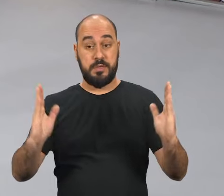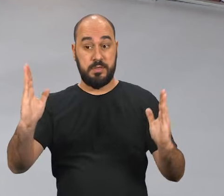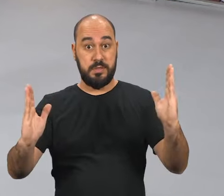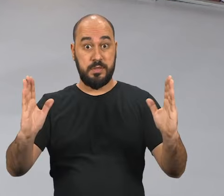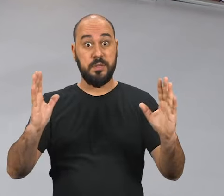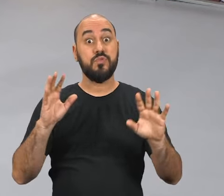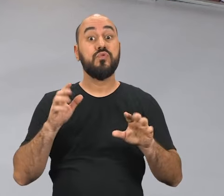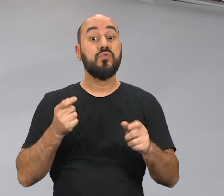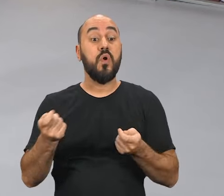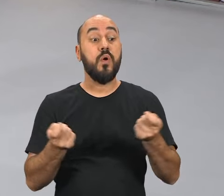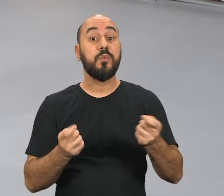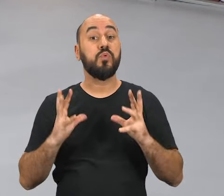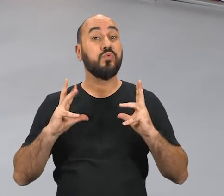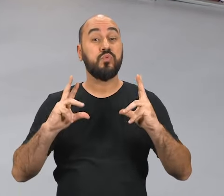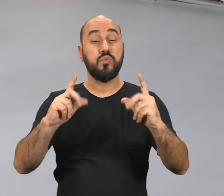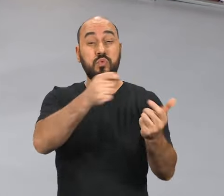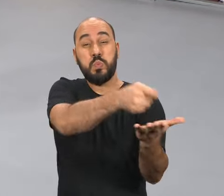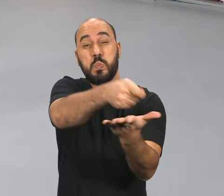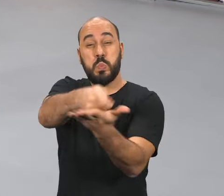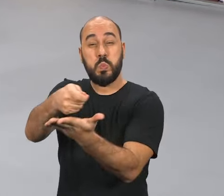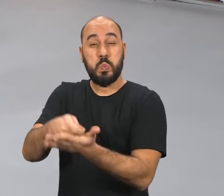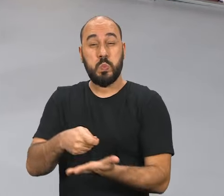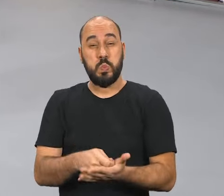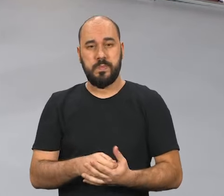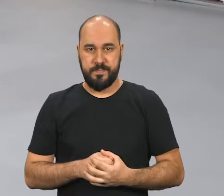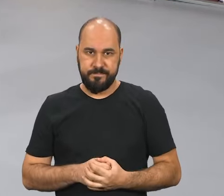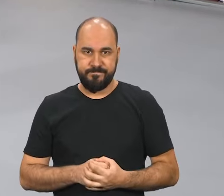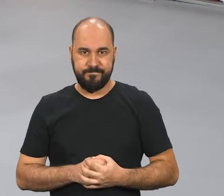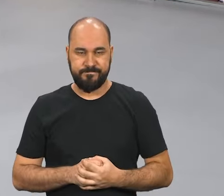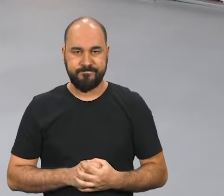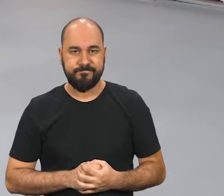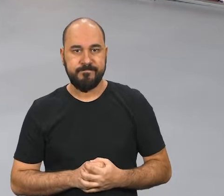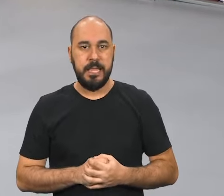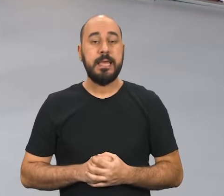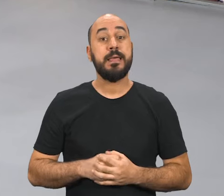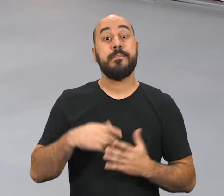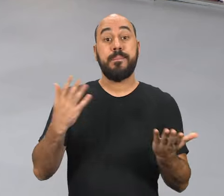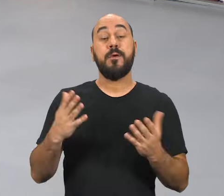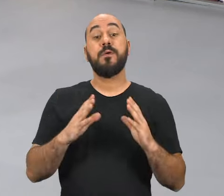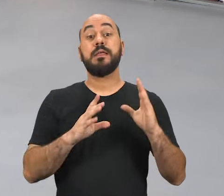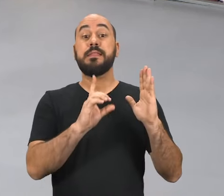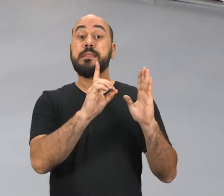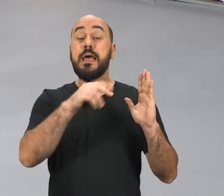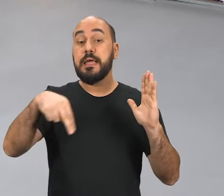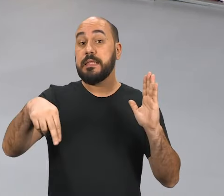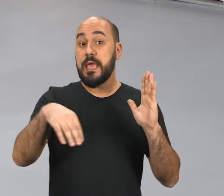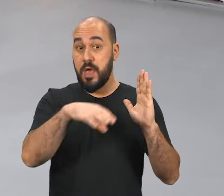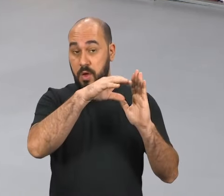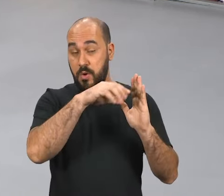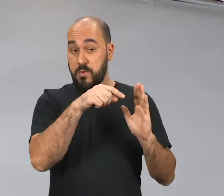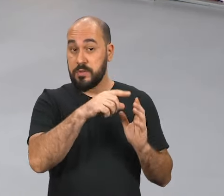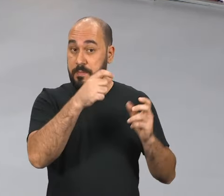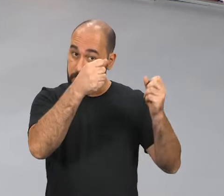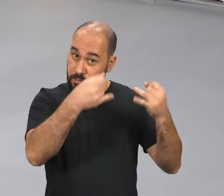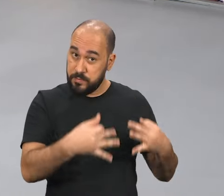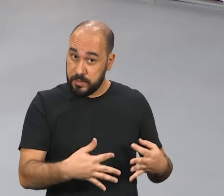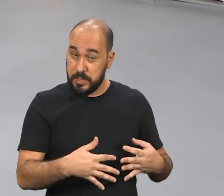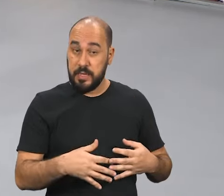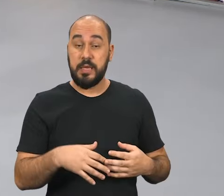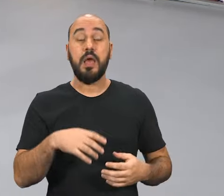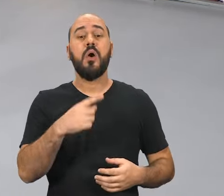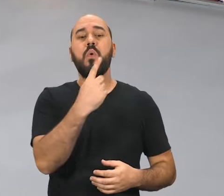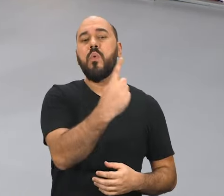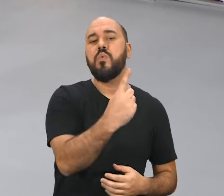1798. Está claro? E esse mesmo período também é apresentado lá em Daniel por uma outra expressão, que diz um